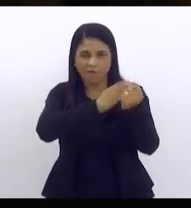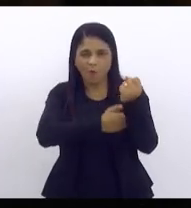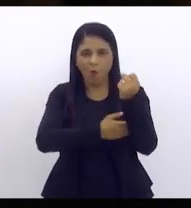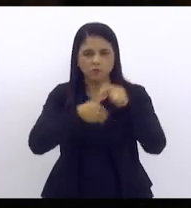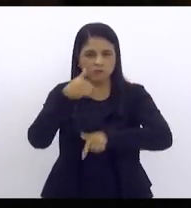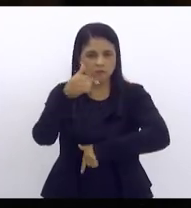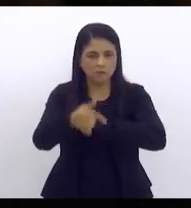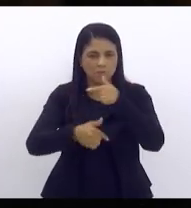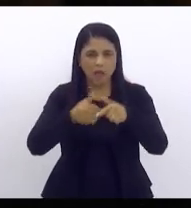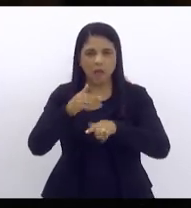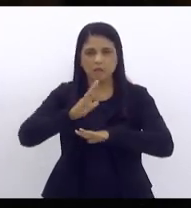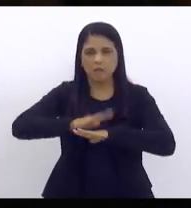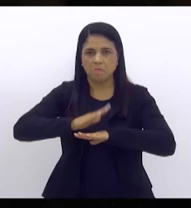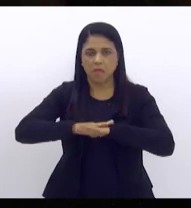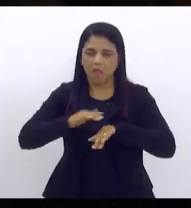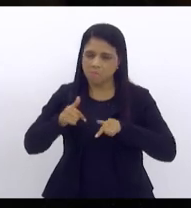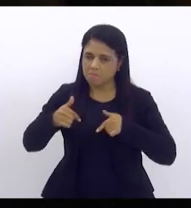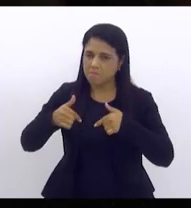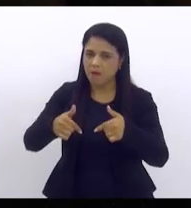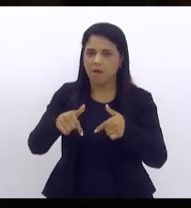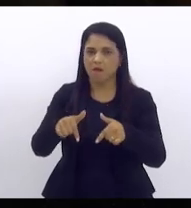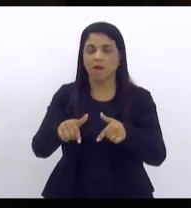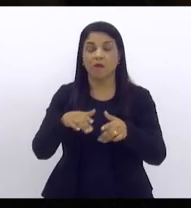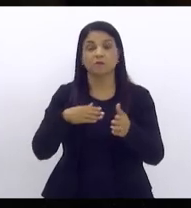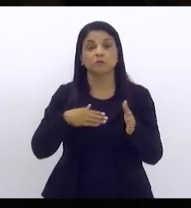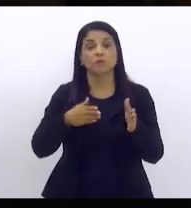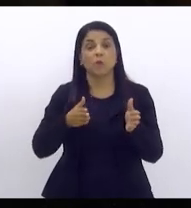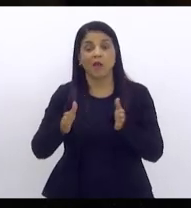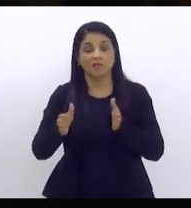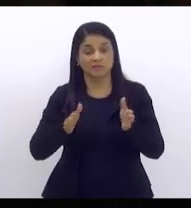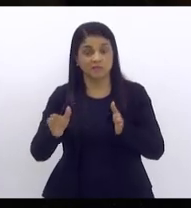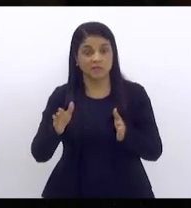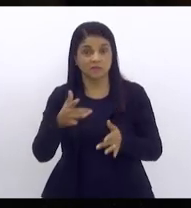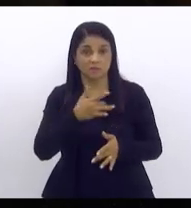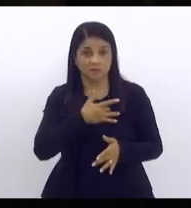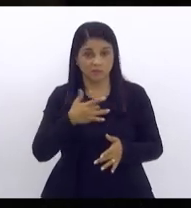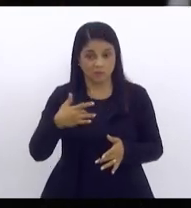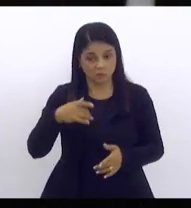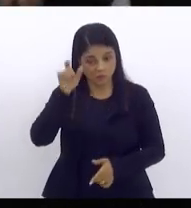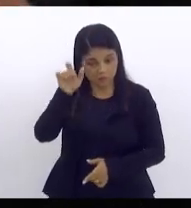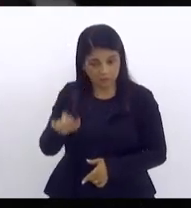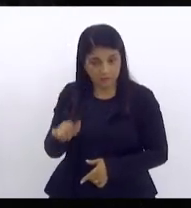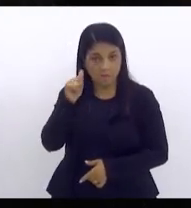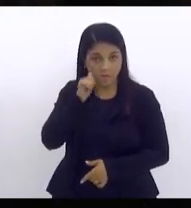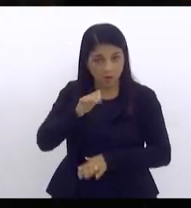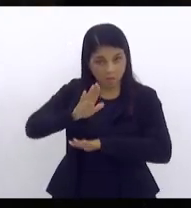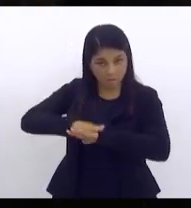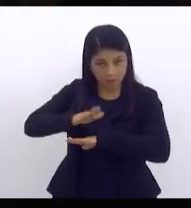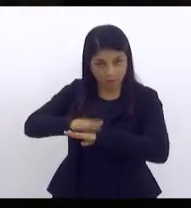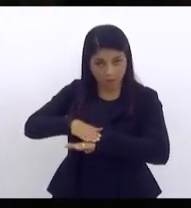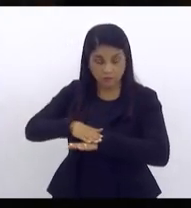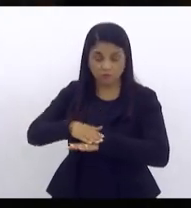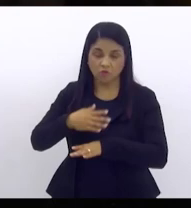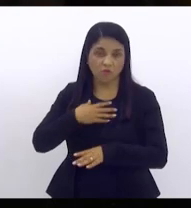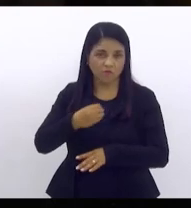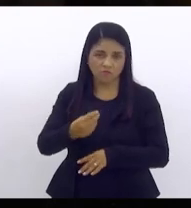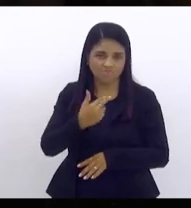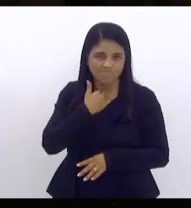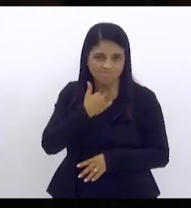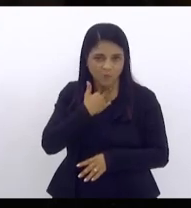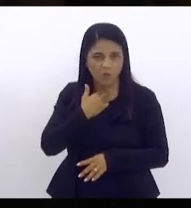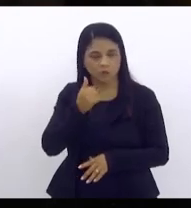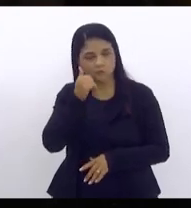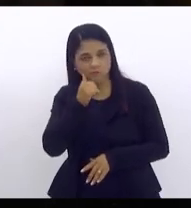olhamos também com relação ao acesso à saúde, é essa mulher que não pode levar o seu filho ou a